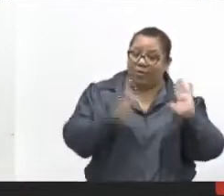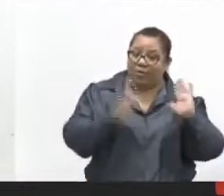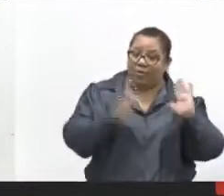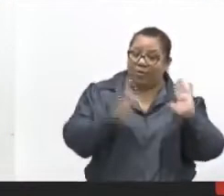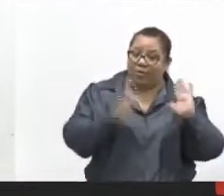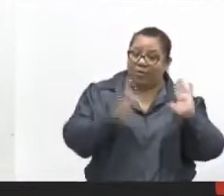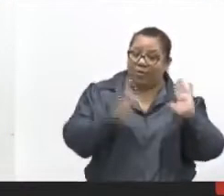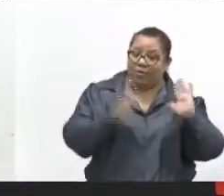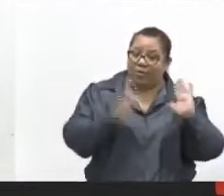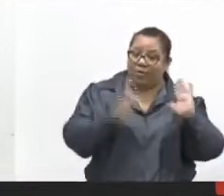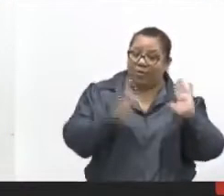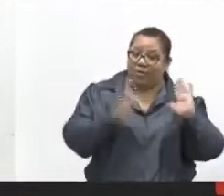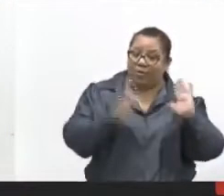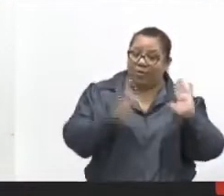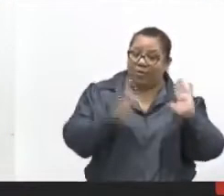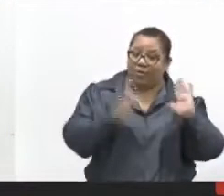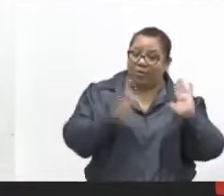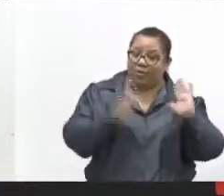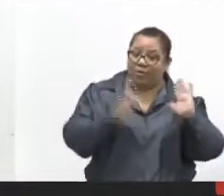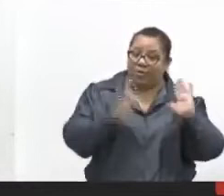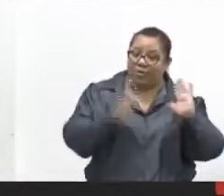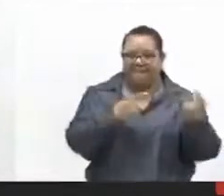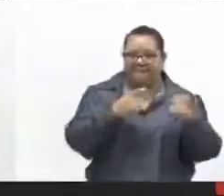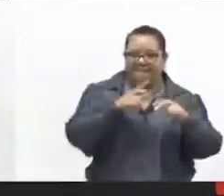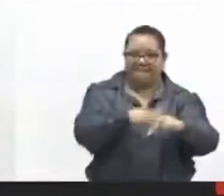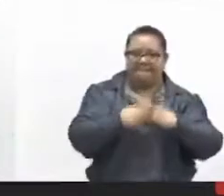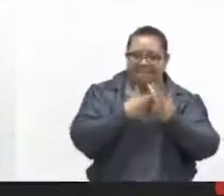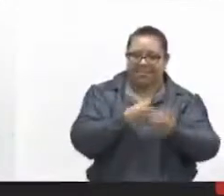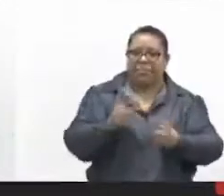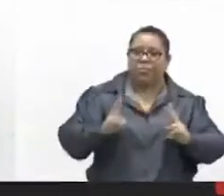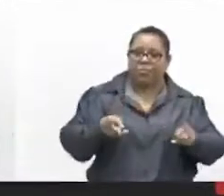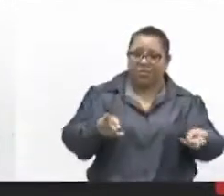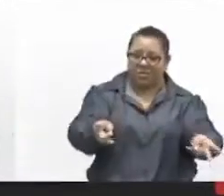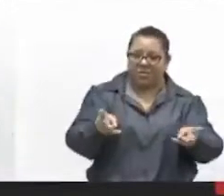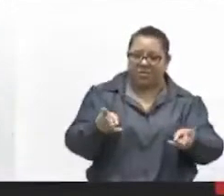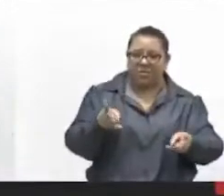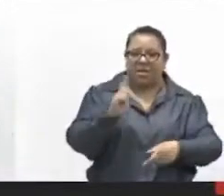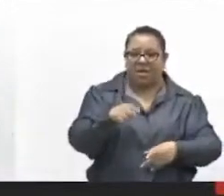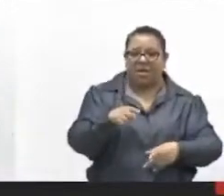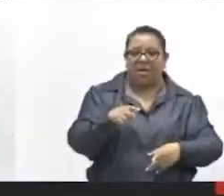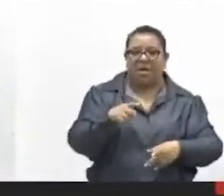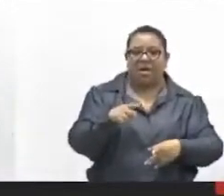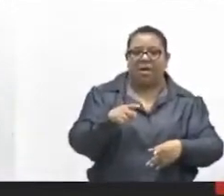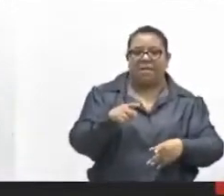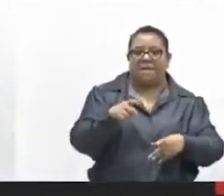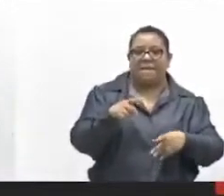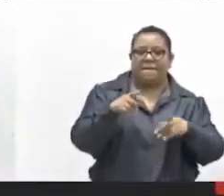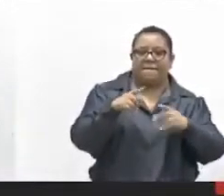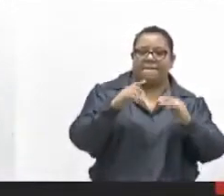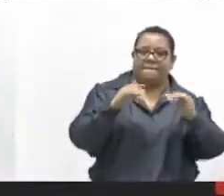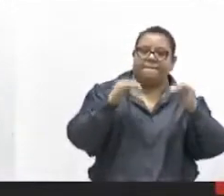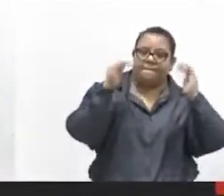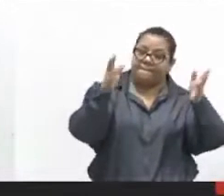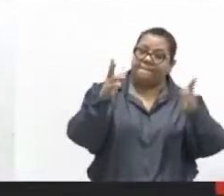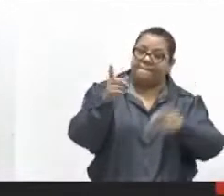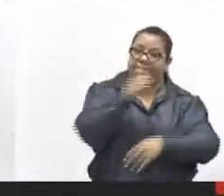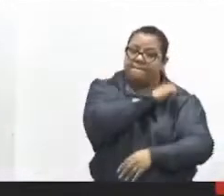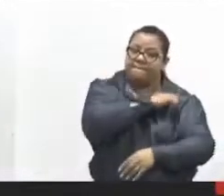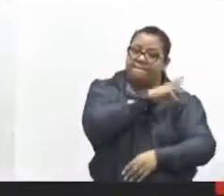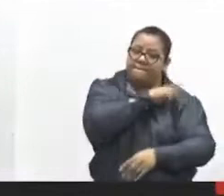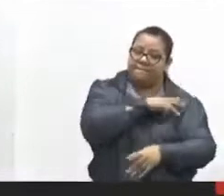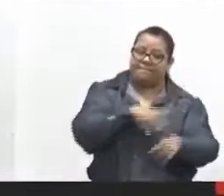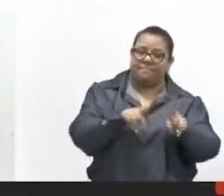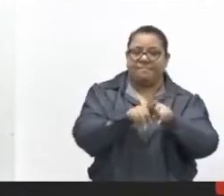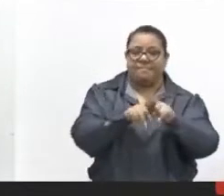objetivo a elaboração das políticas e execução de ações voltadas a garantir a permanência do discente na instituição de ensino superior e médio, com apoio